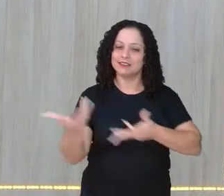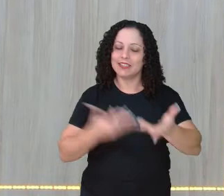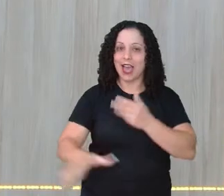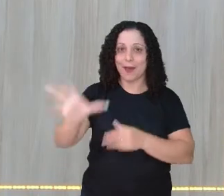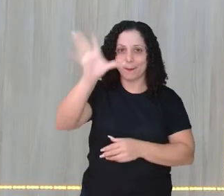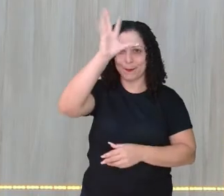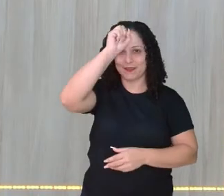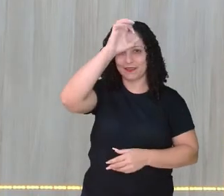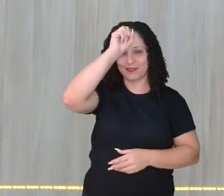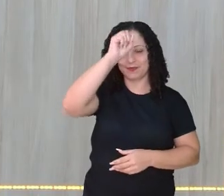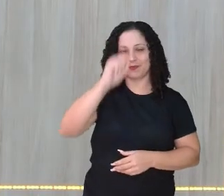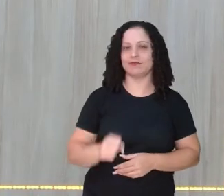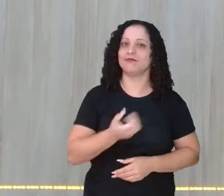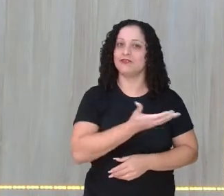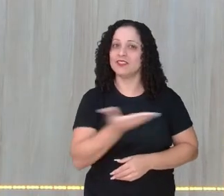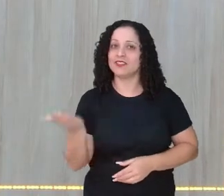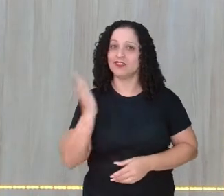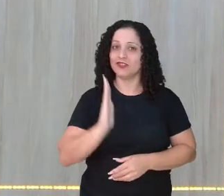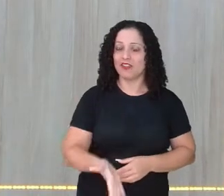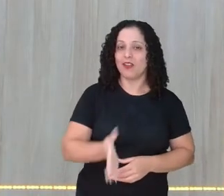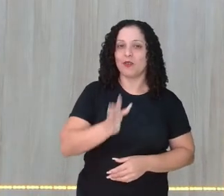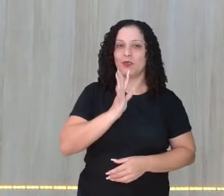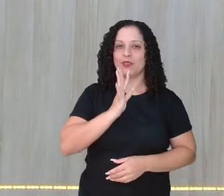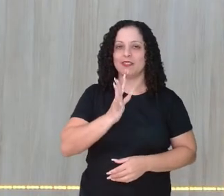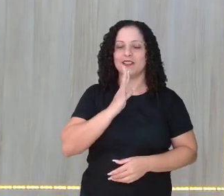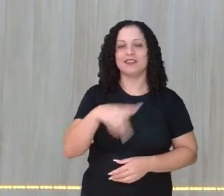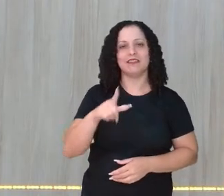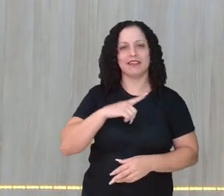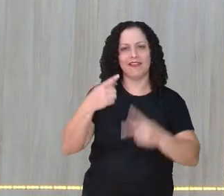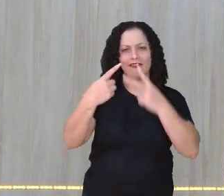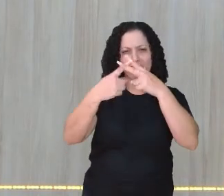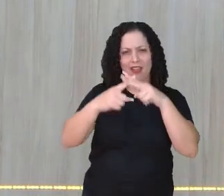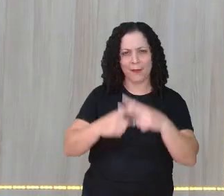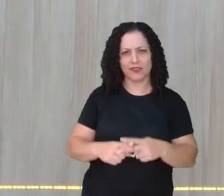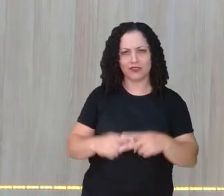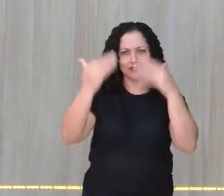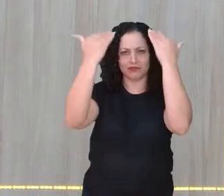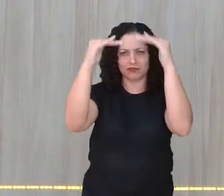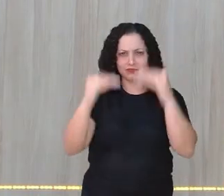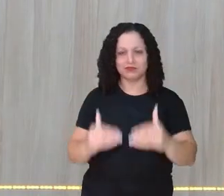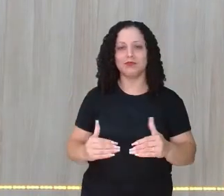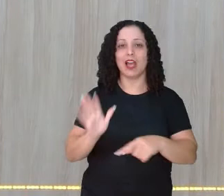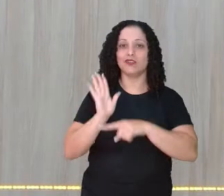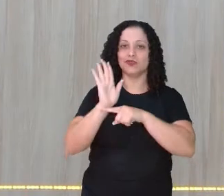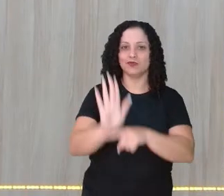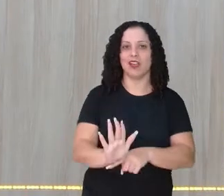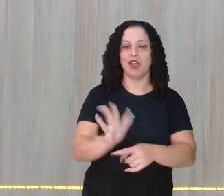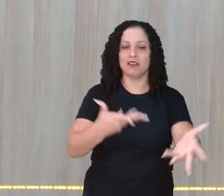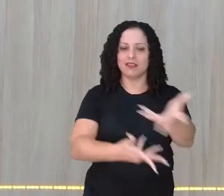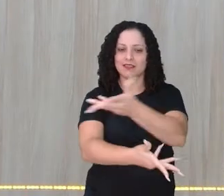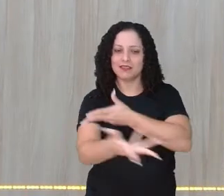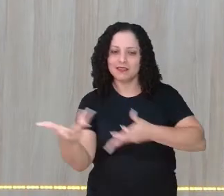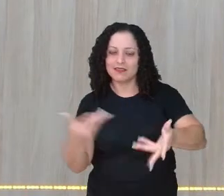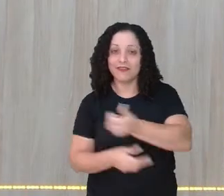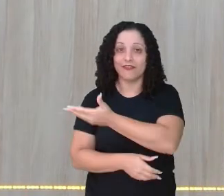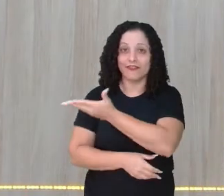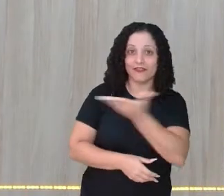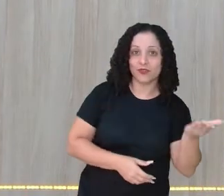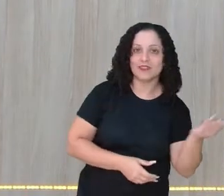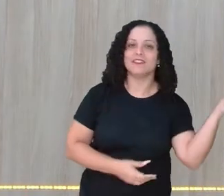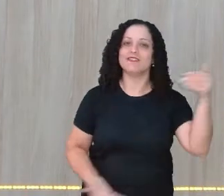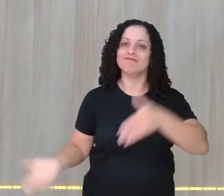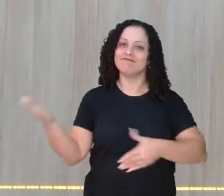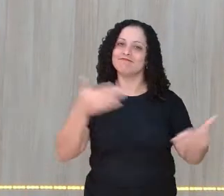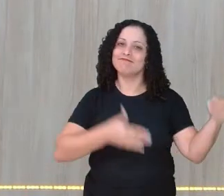Como vocês sabem também, a gente tem algumas ferramentas que possibilitam a interação, possibilitam você